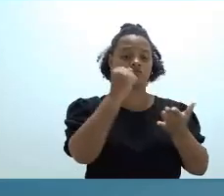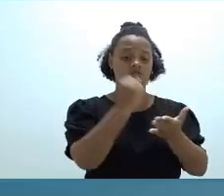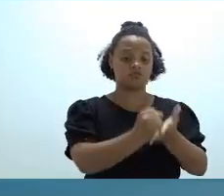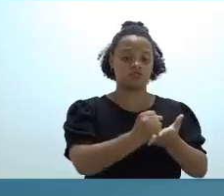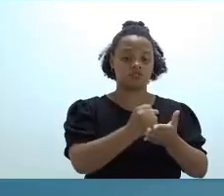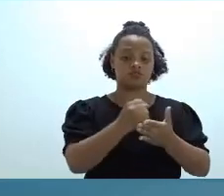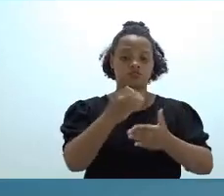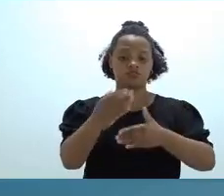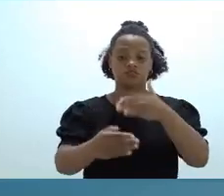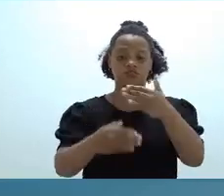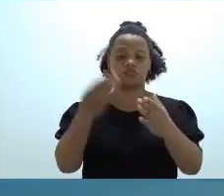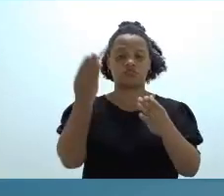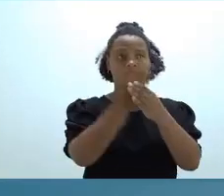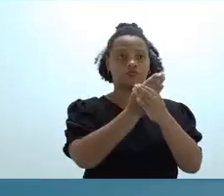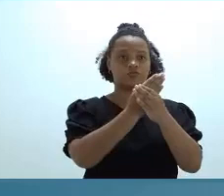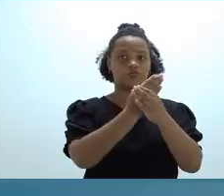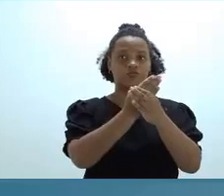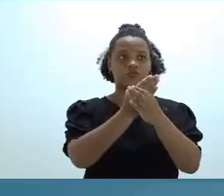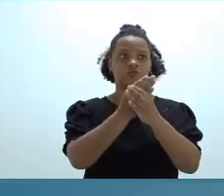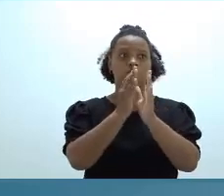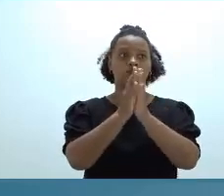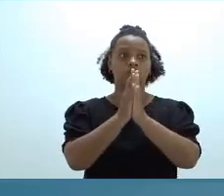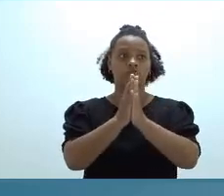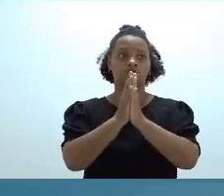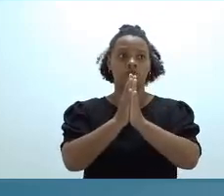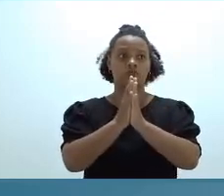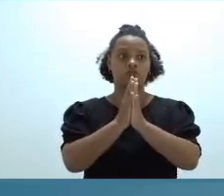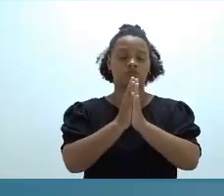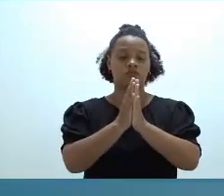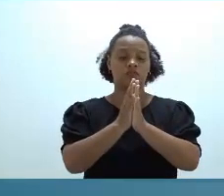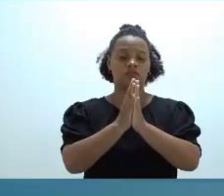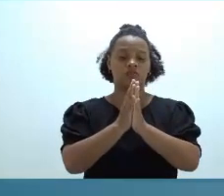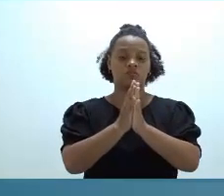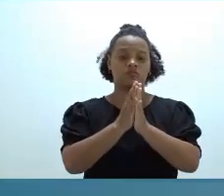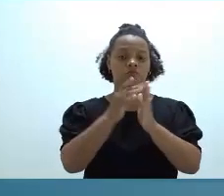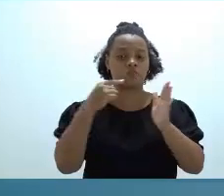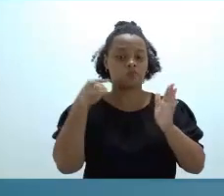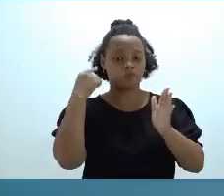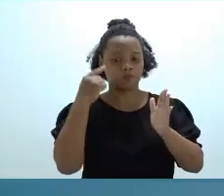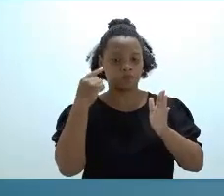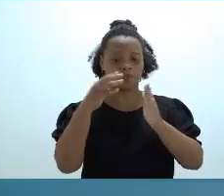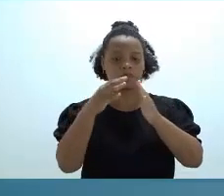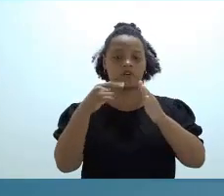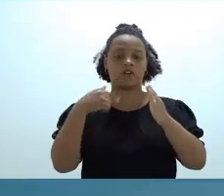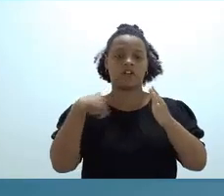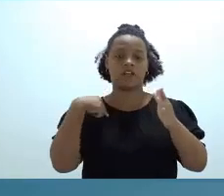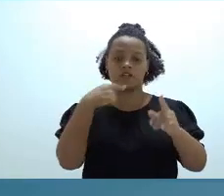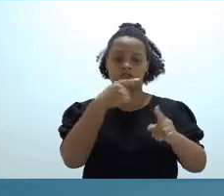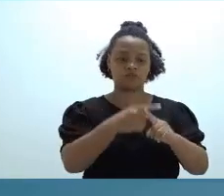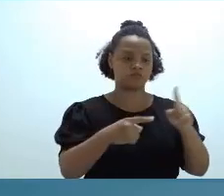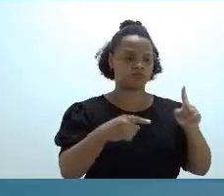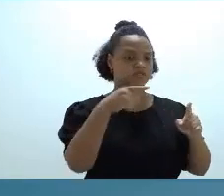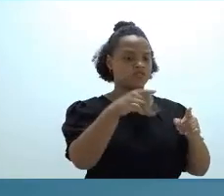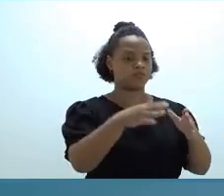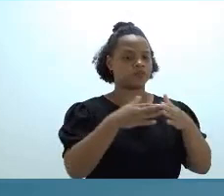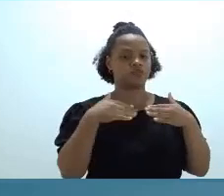certidão de trânsito julgado. Data velha. Doutor Mário, nós já estamos em votação. Eu indefiro o seu pedido de diligência.